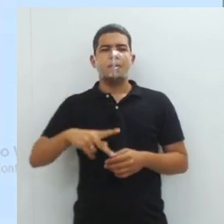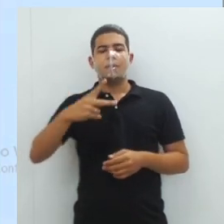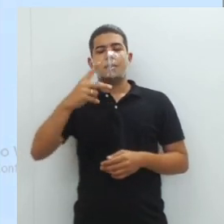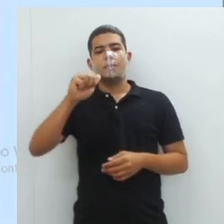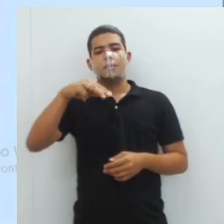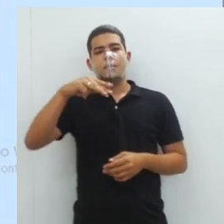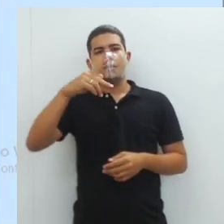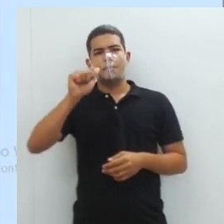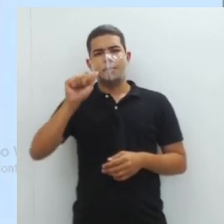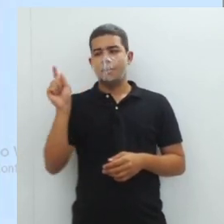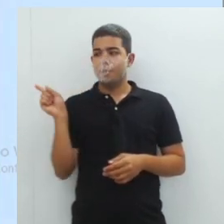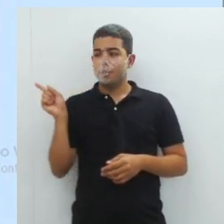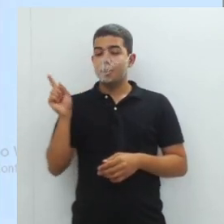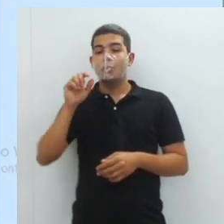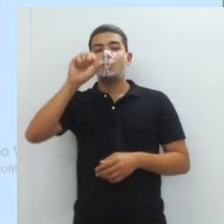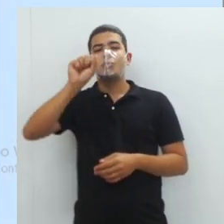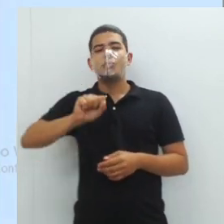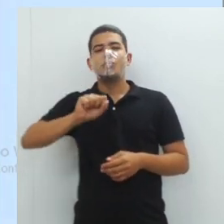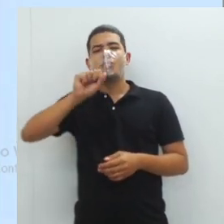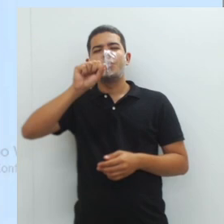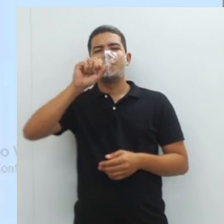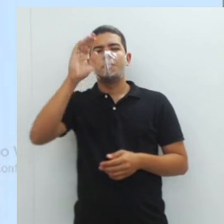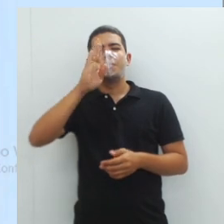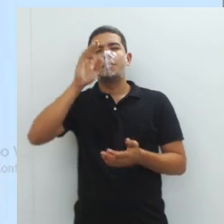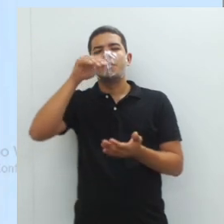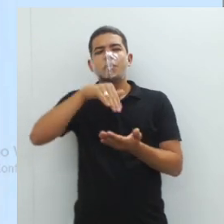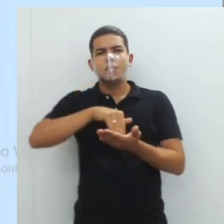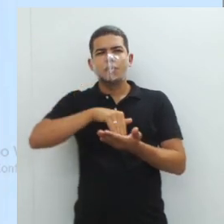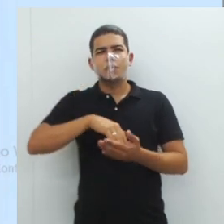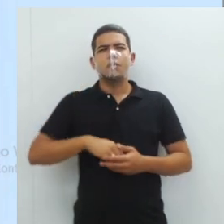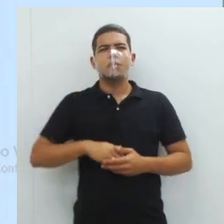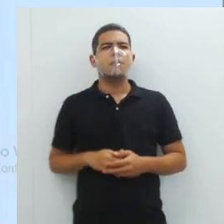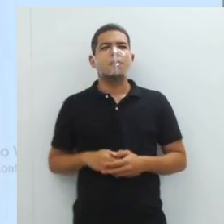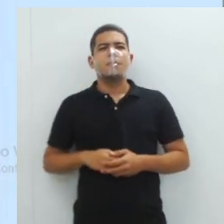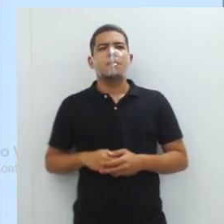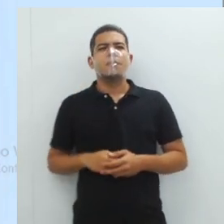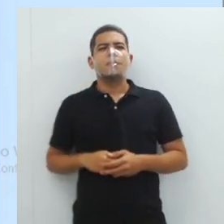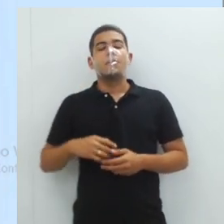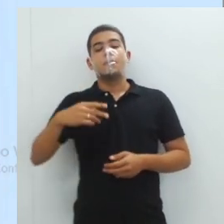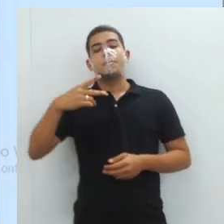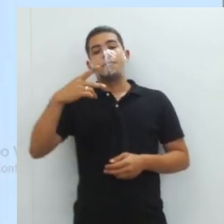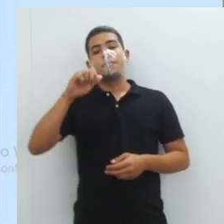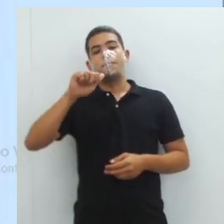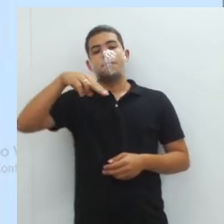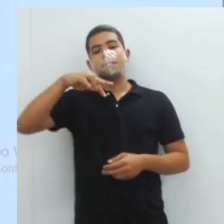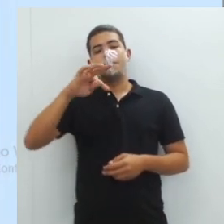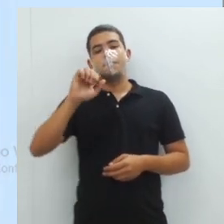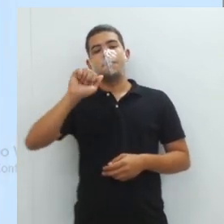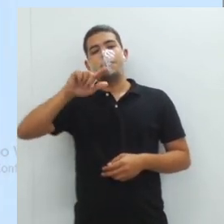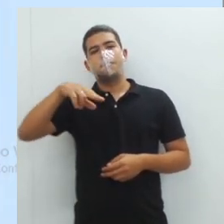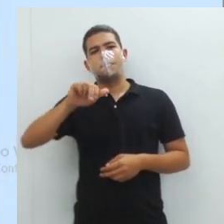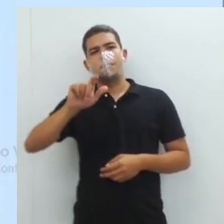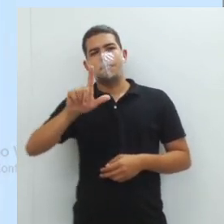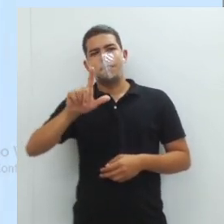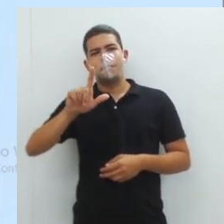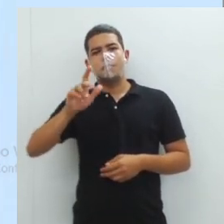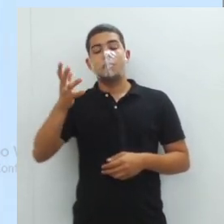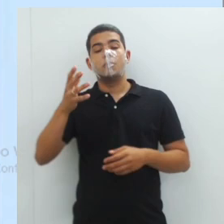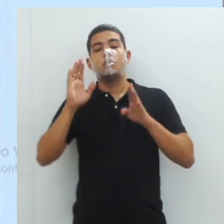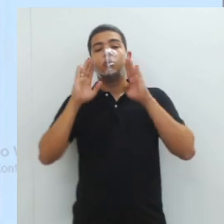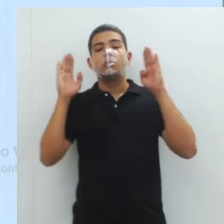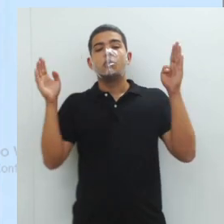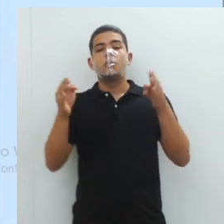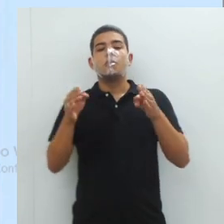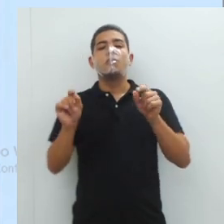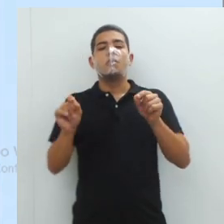ele vai estar aqui lá no sulzinho, já na ponta, quase no finalzinho do Brasil, e o Pantanal. Nosso enfoque hoje será